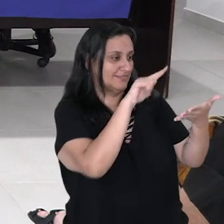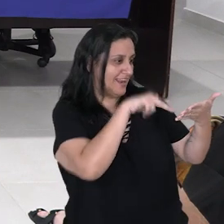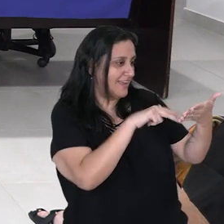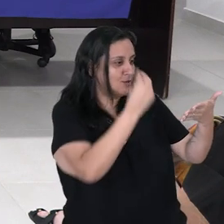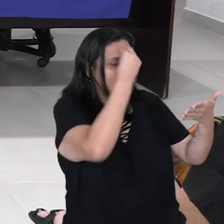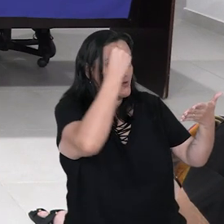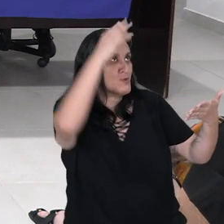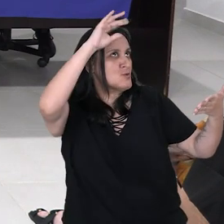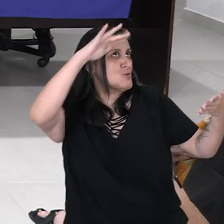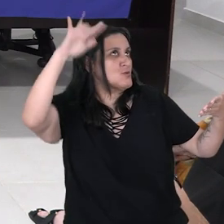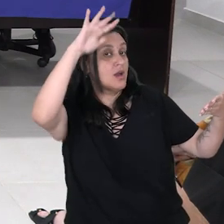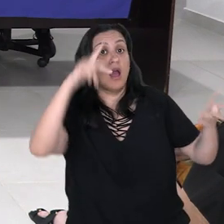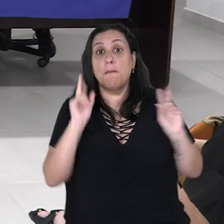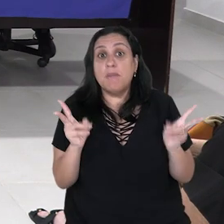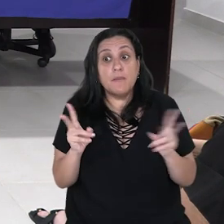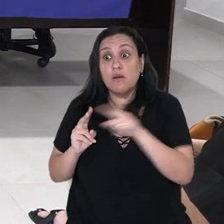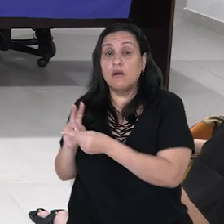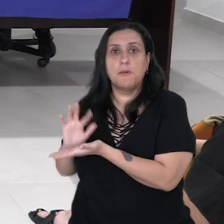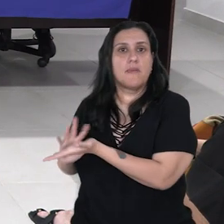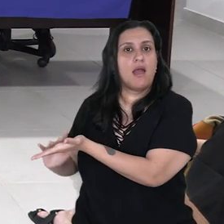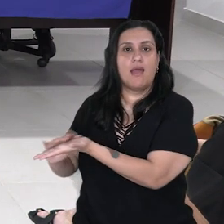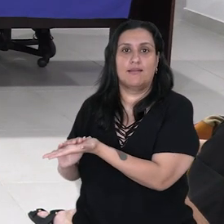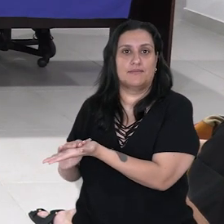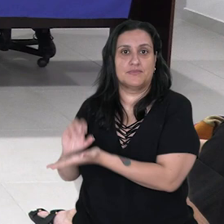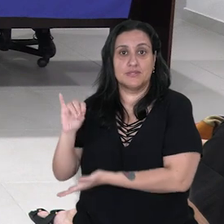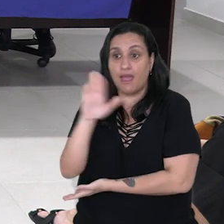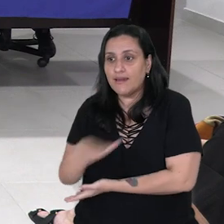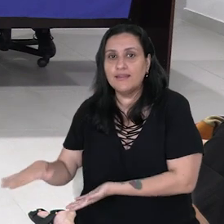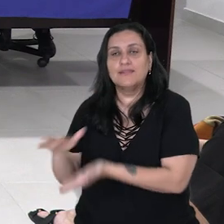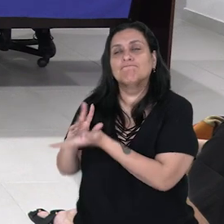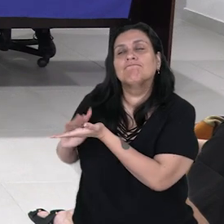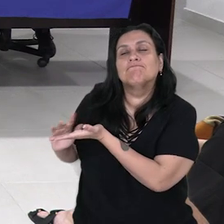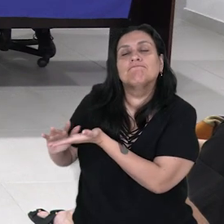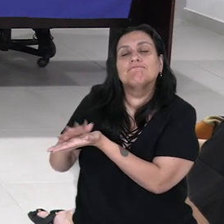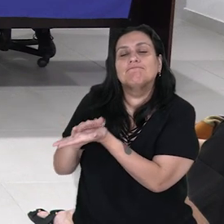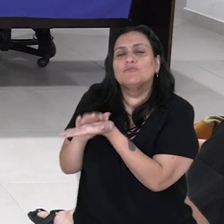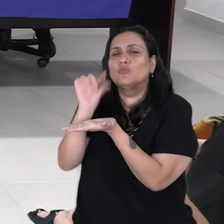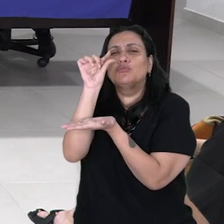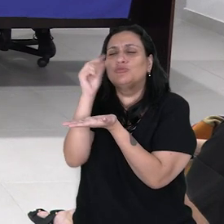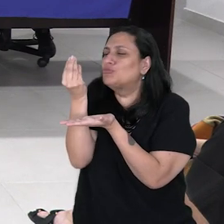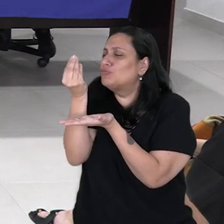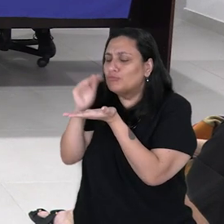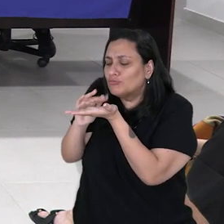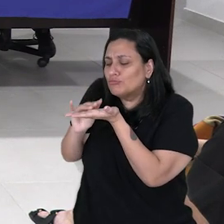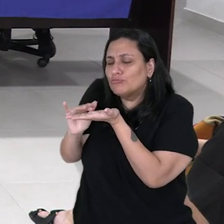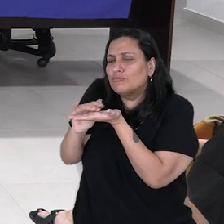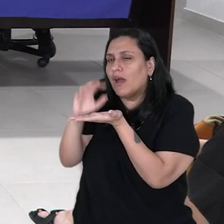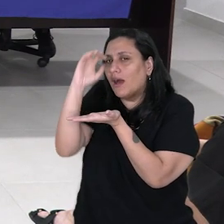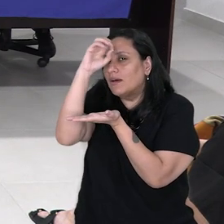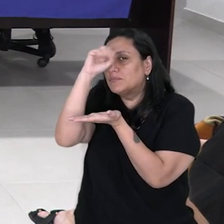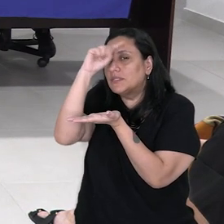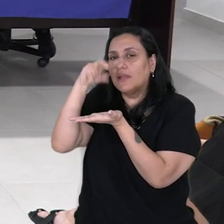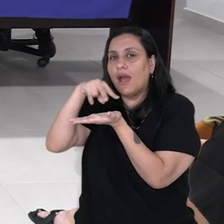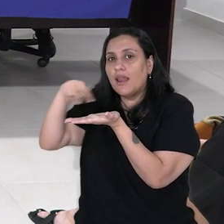autor. É a mesma coisa com Braille. Quando a criança passa aqueles dedinhos pequenininhos e começa a ler o